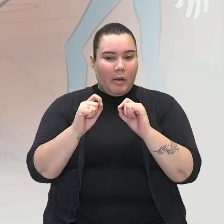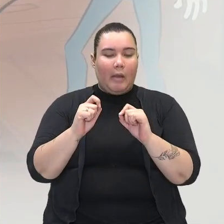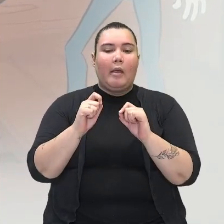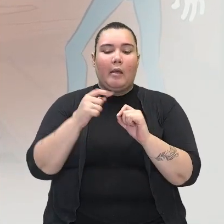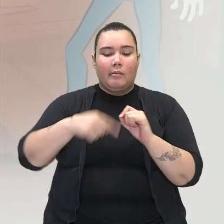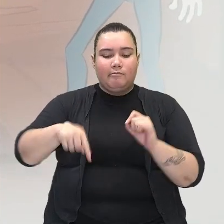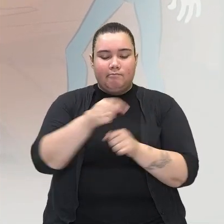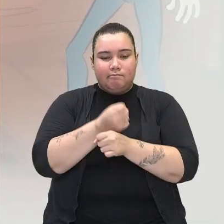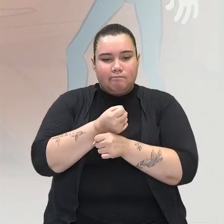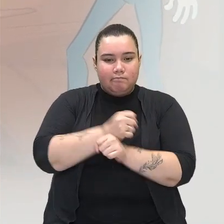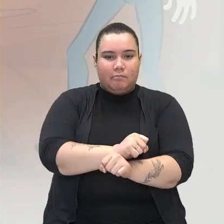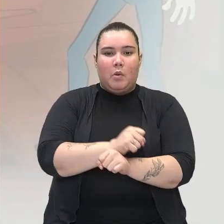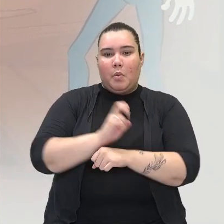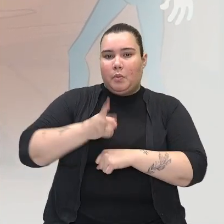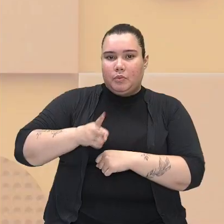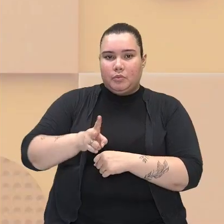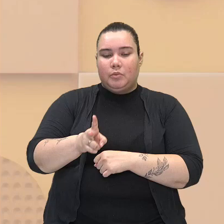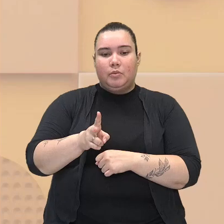e risão.